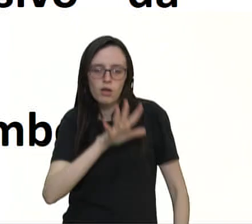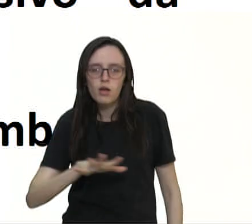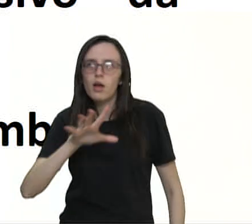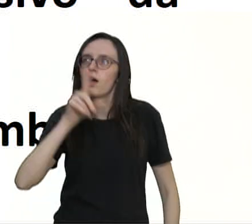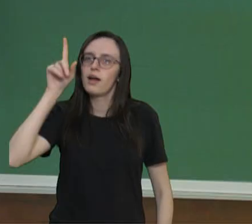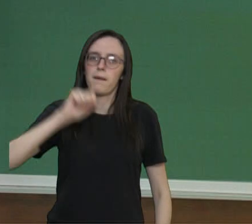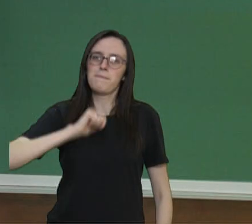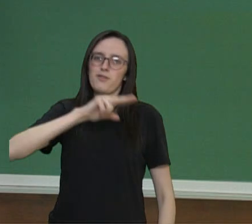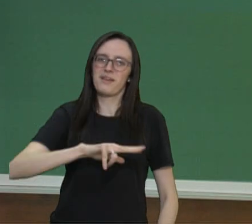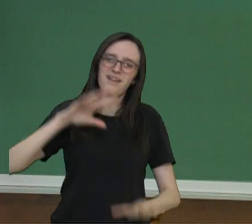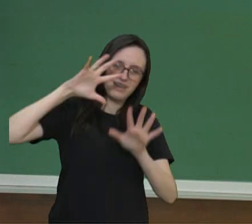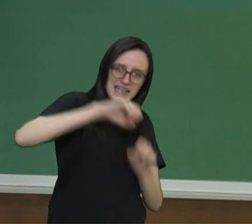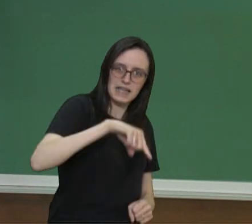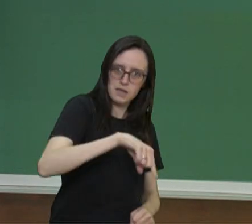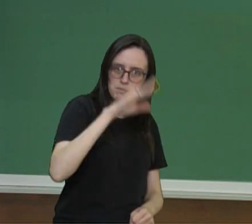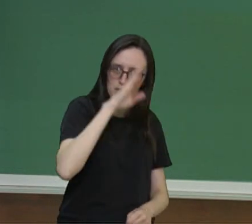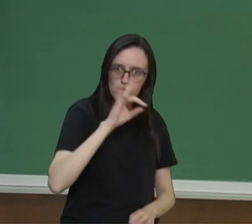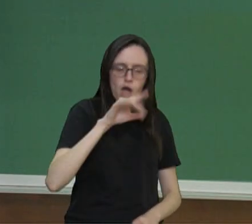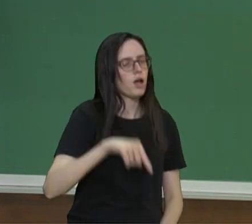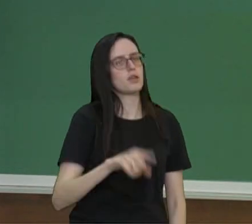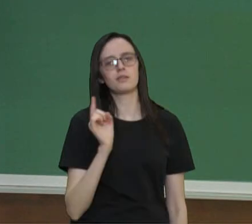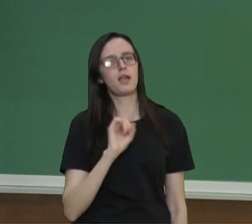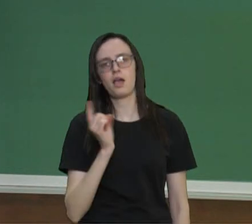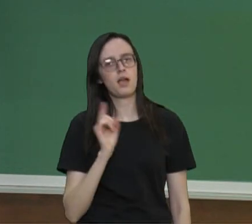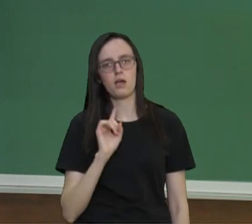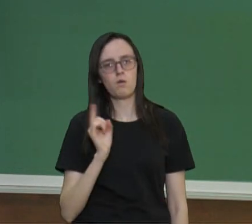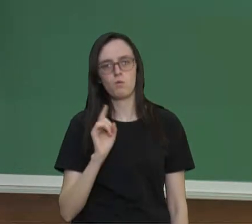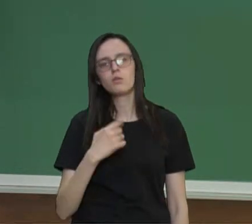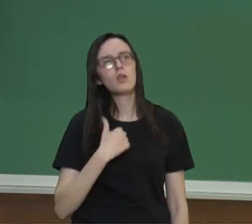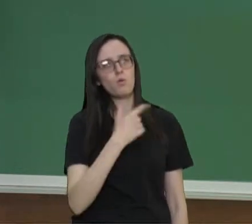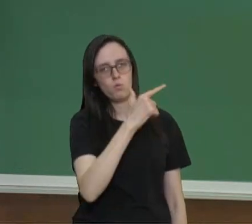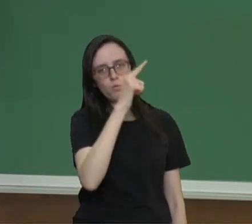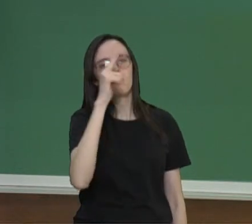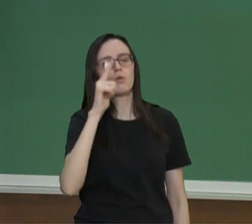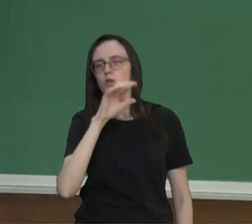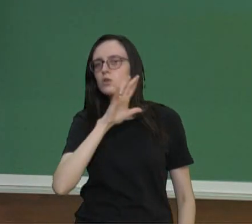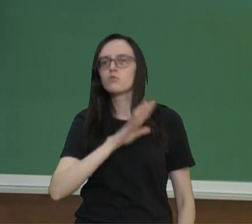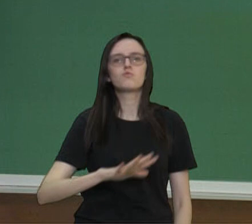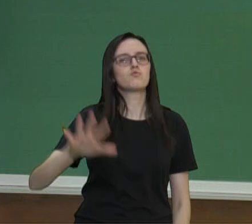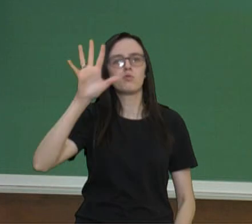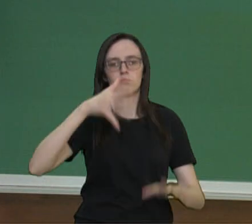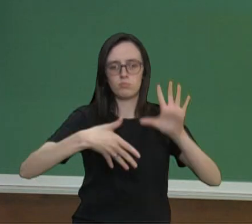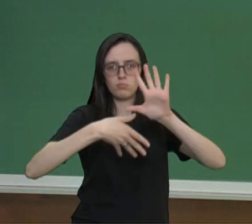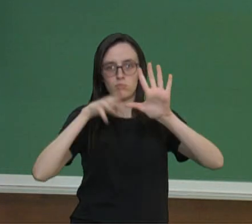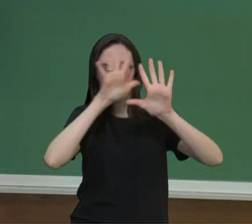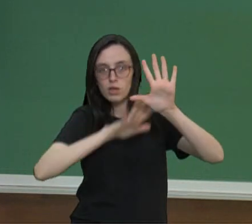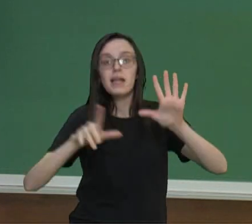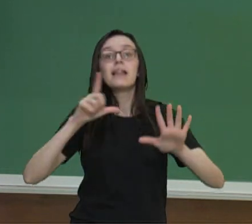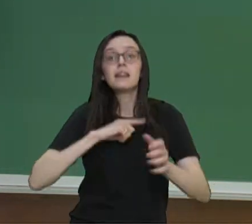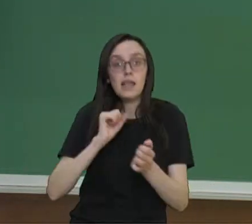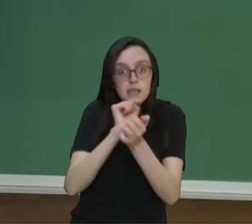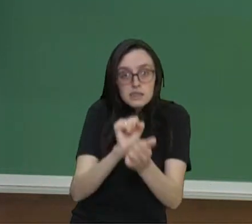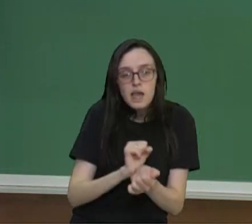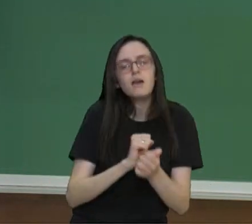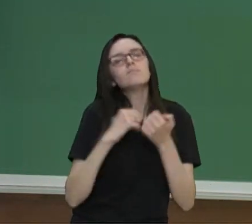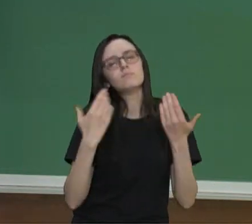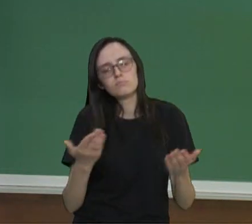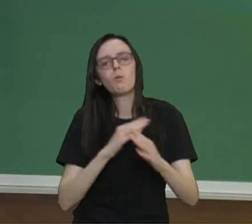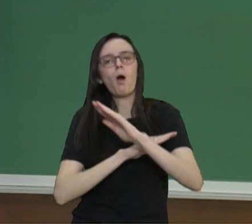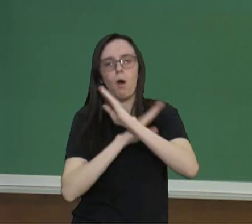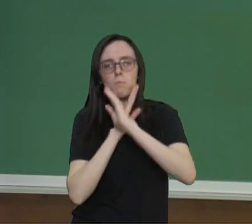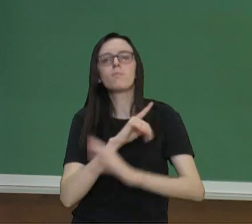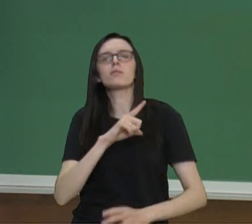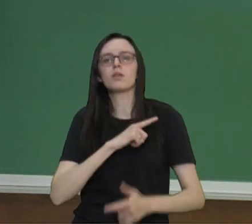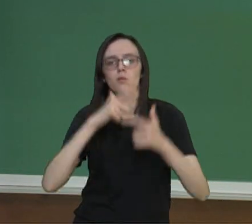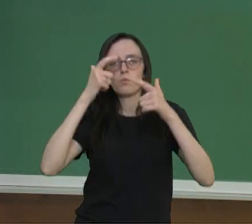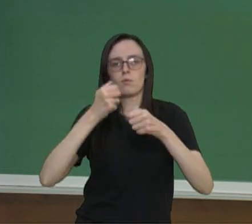na colônia de Portugal aqui, não aconteceu só no Brasil. Em toda a América onde houve escravizados, obviamente,